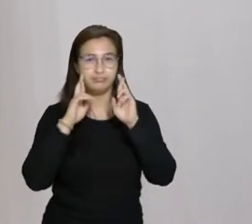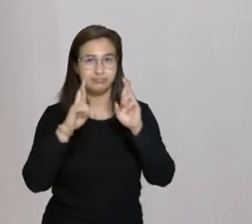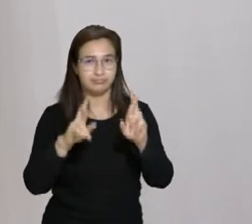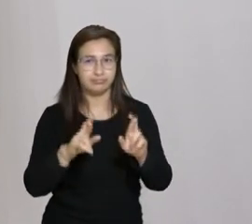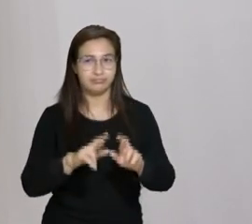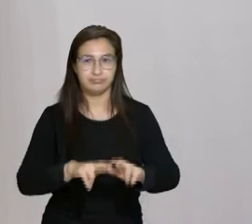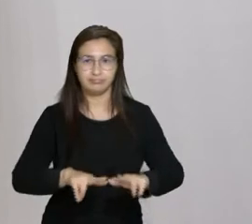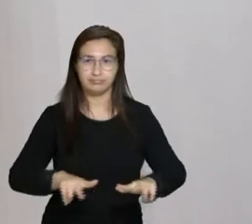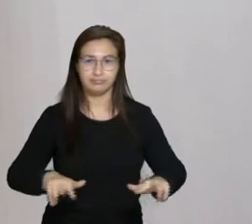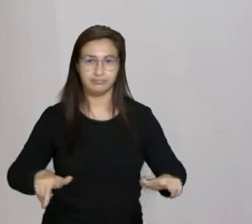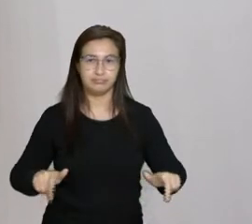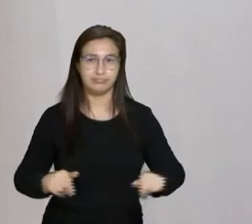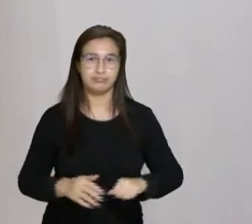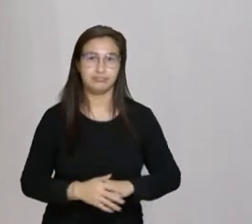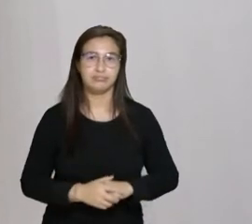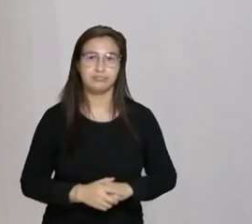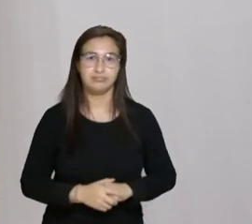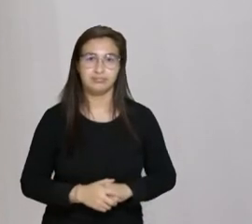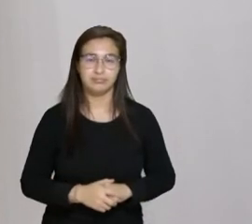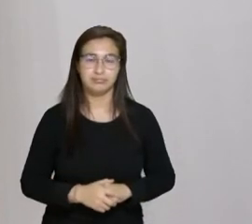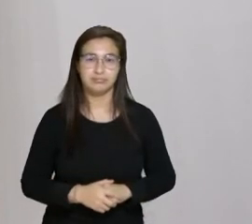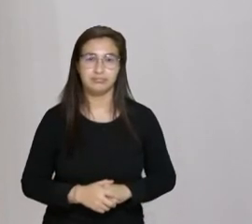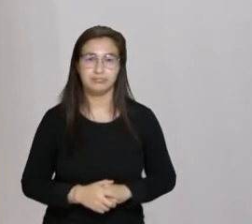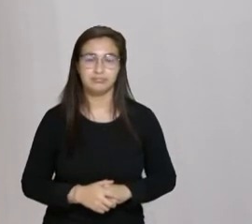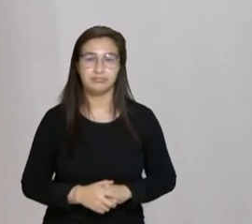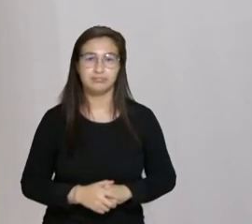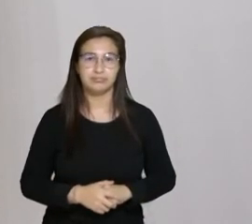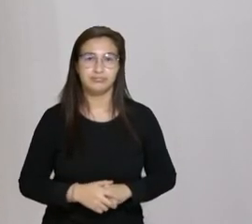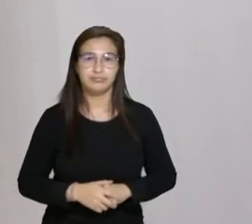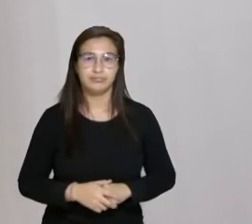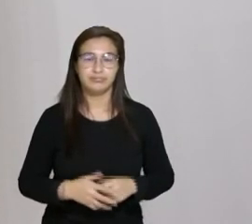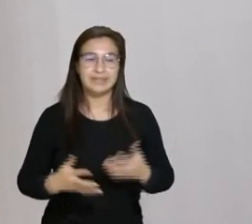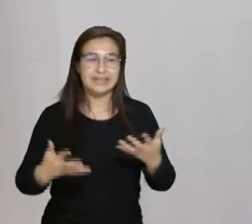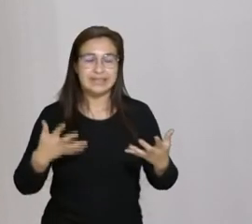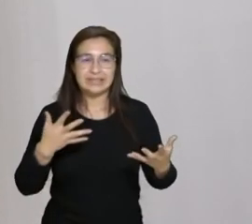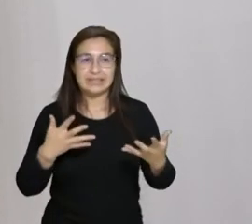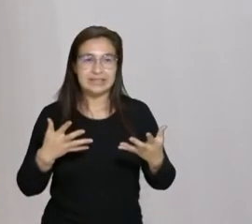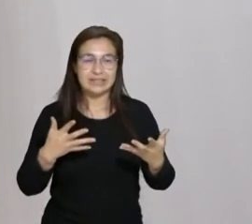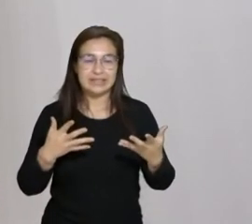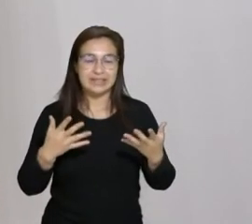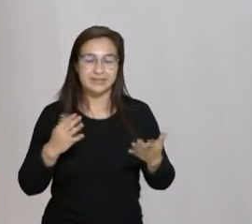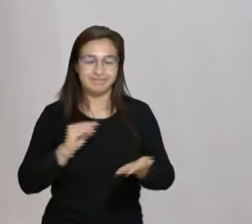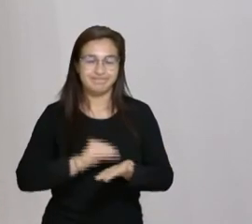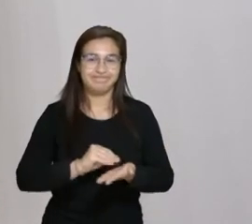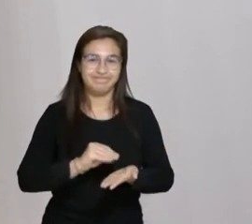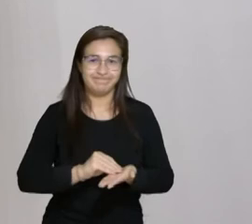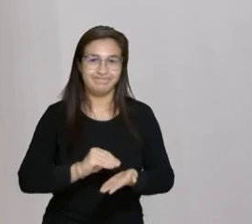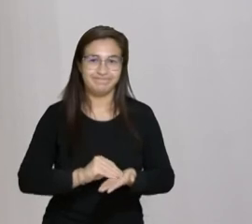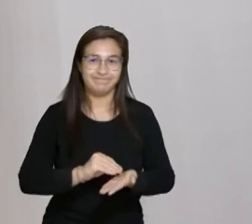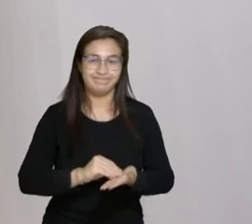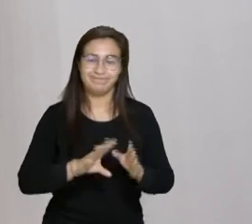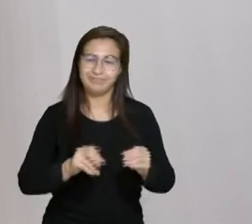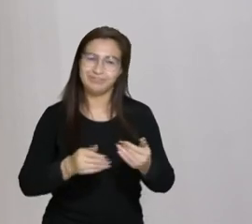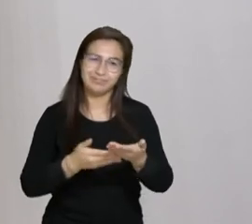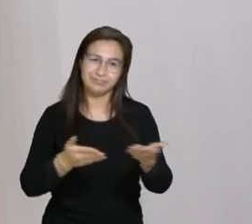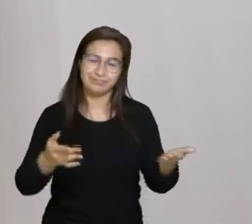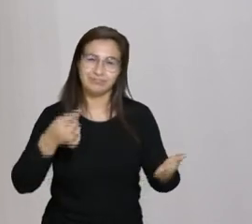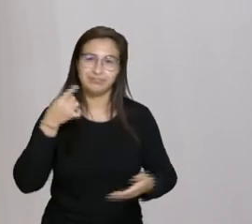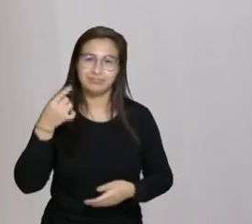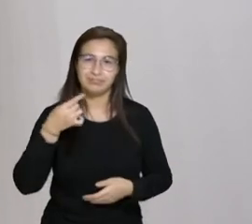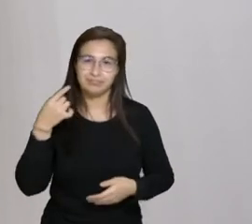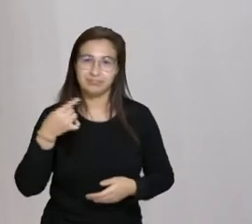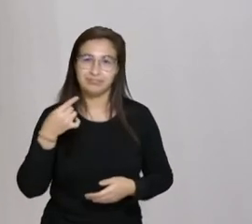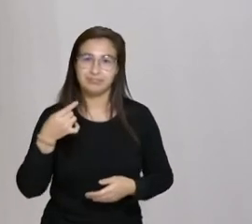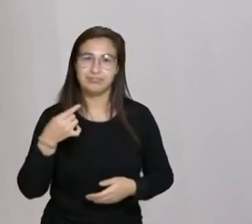Sem palavras para agradecer tudo que foi feito a todos vocês parlamentares têm a certeza